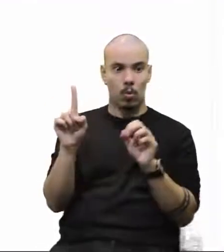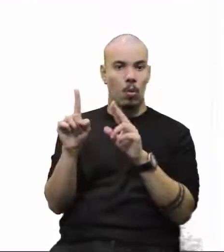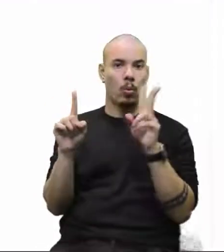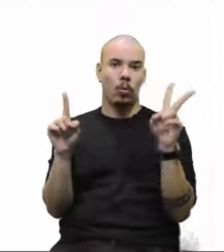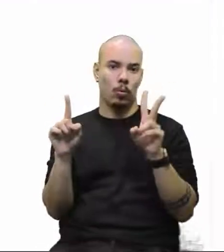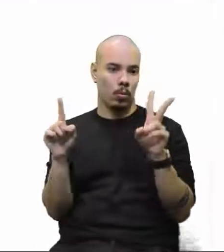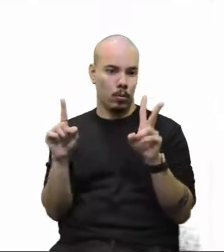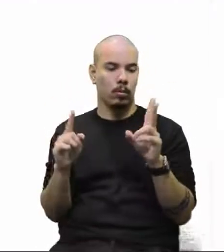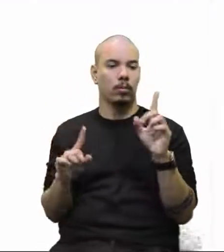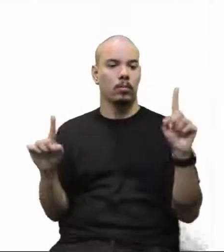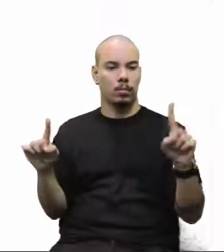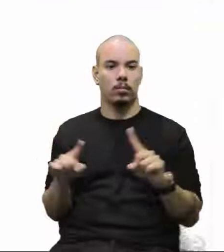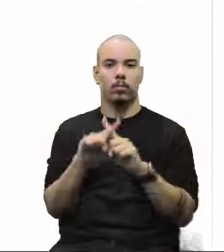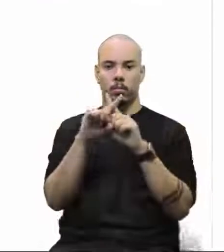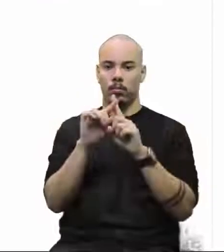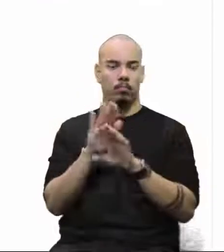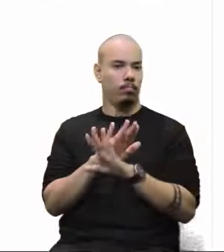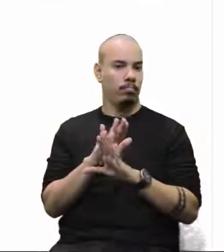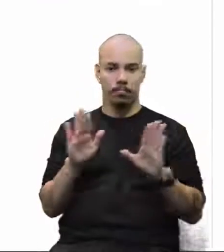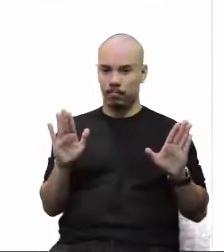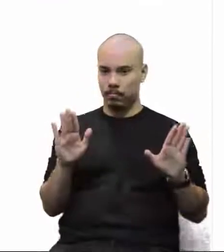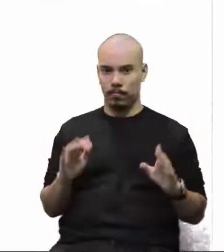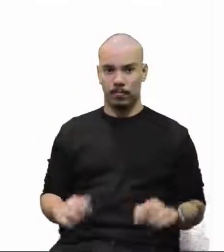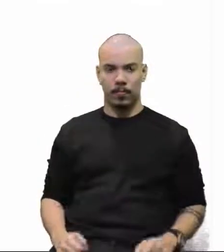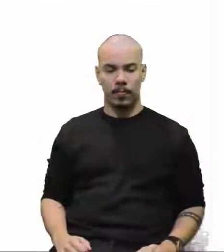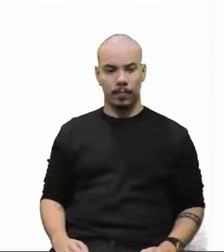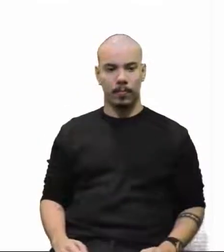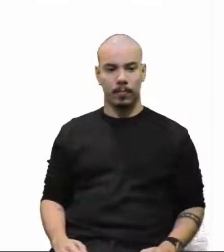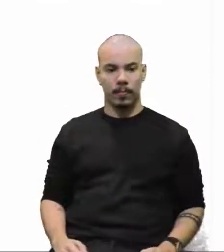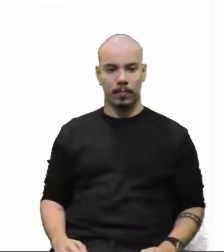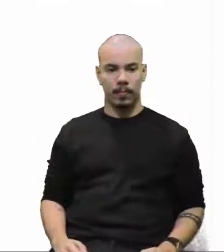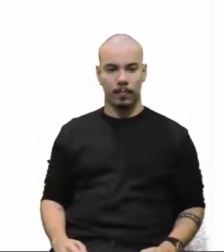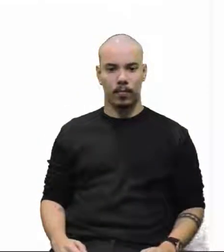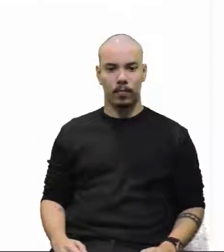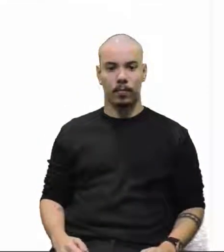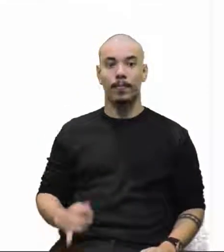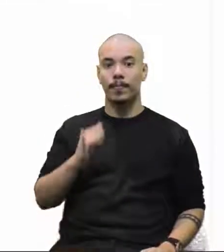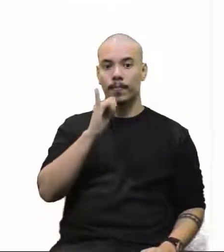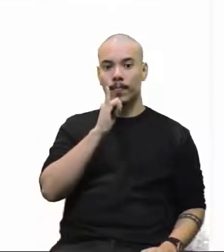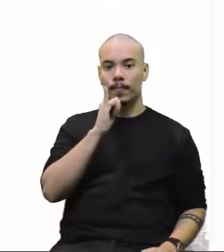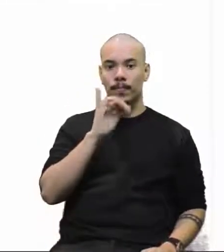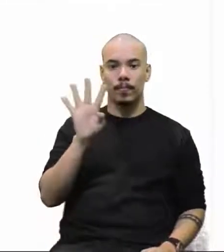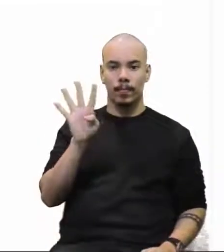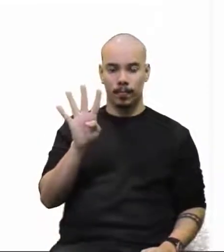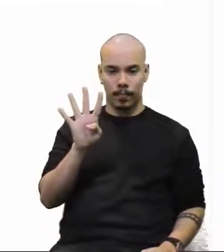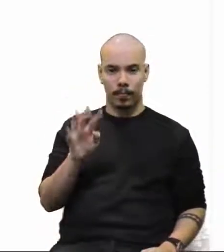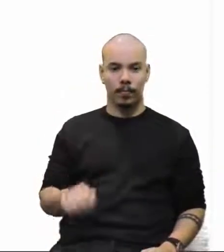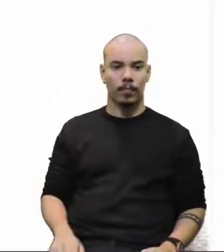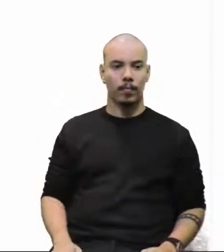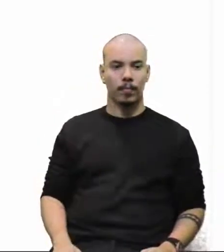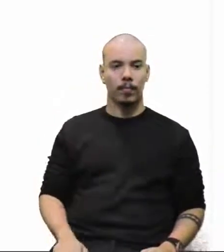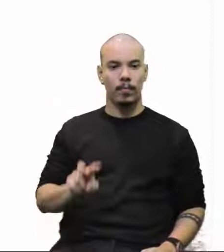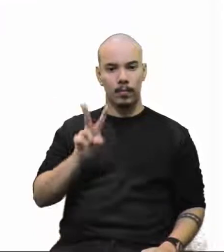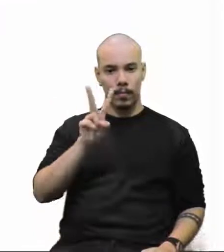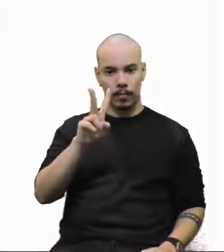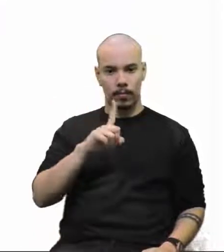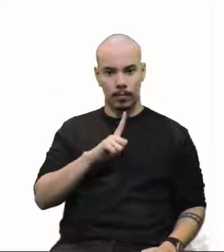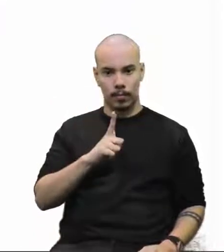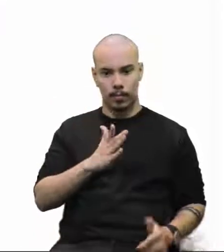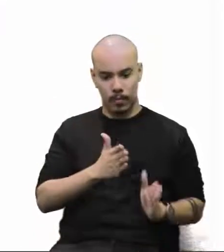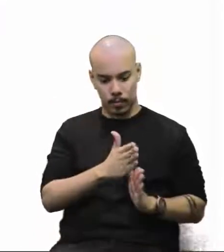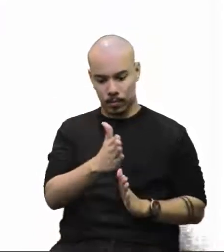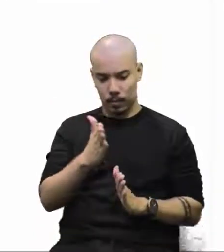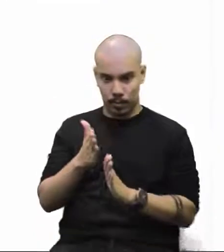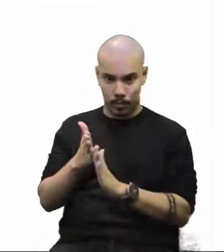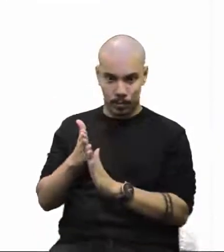metros, multiplica por 2. Assim por diante. Exemplo 4. 2 condutores reto e extensos